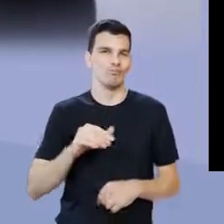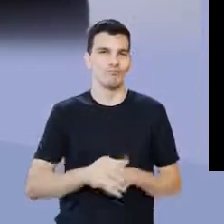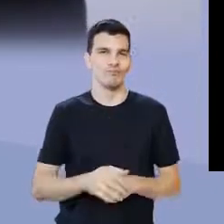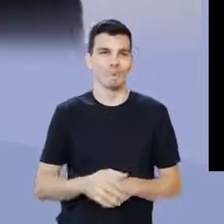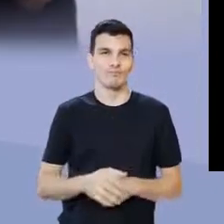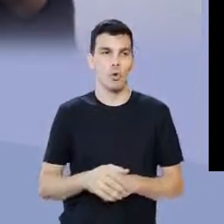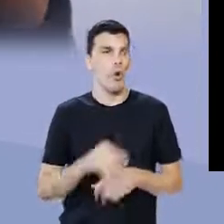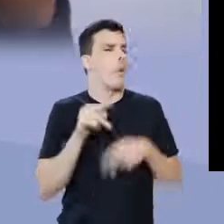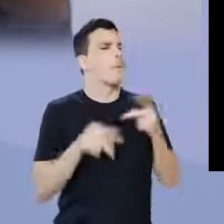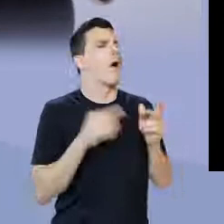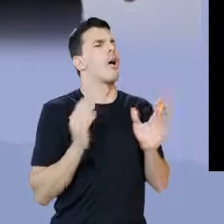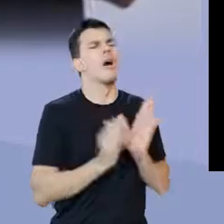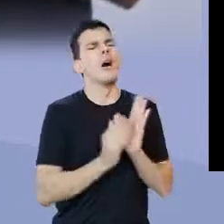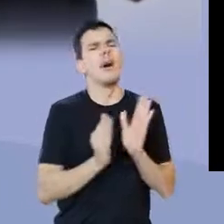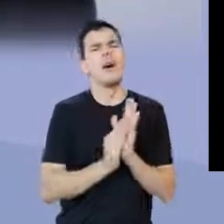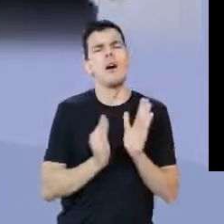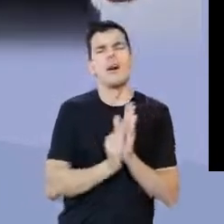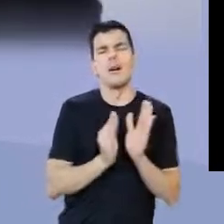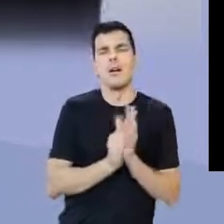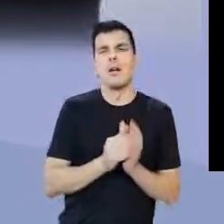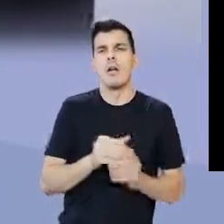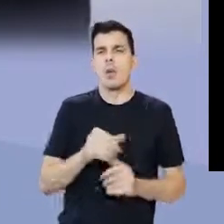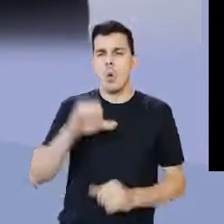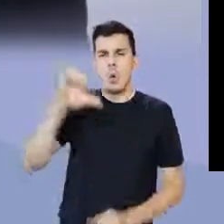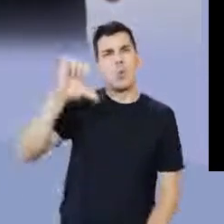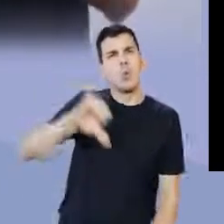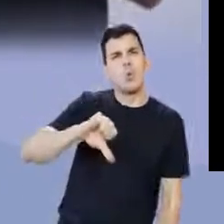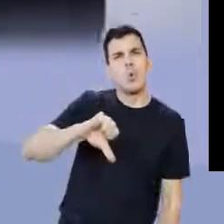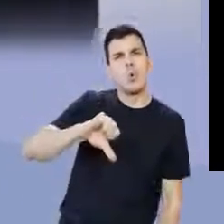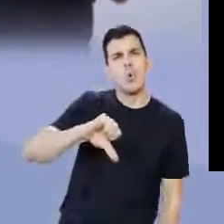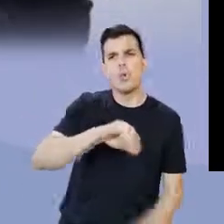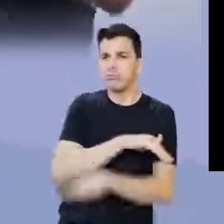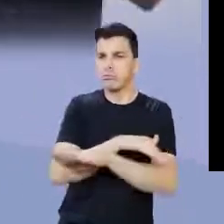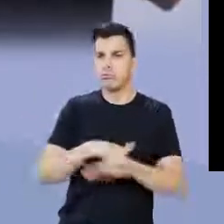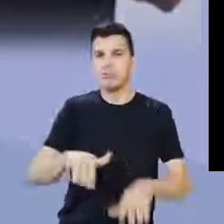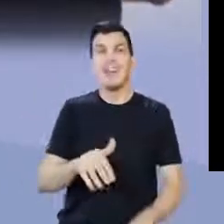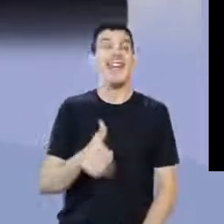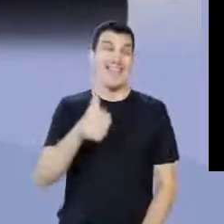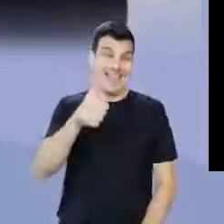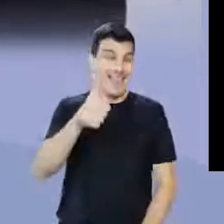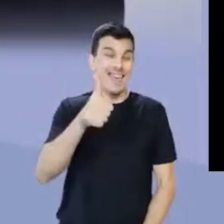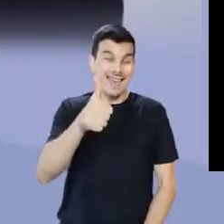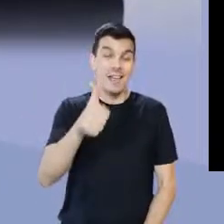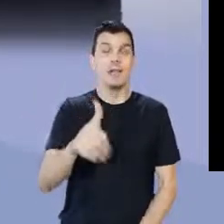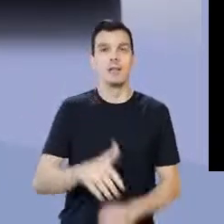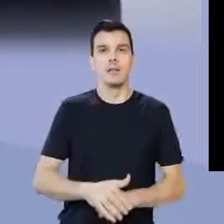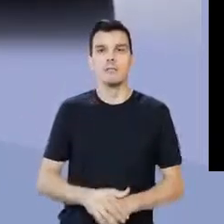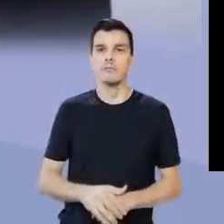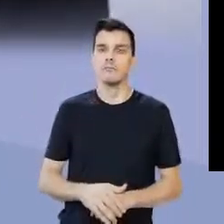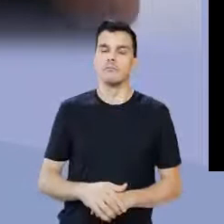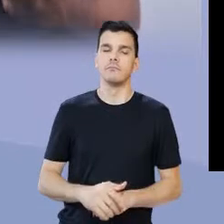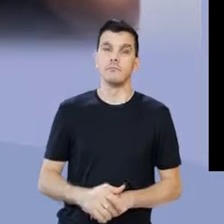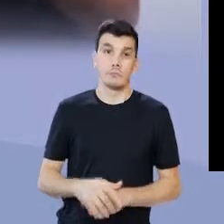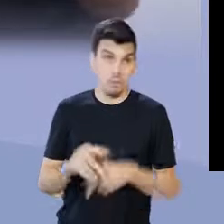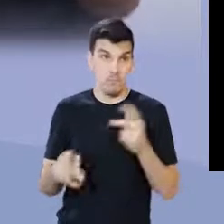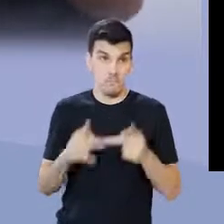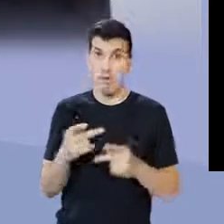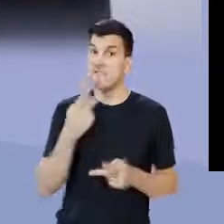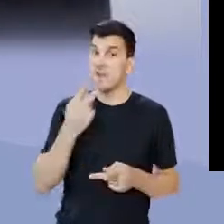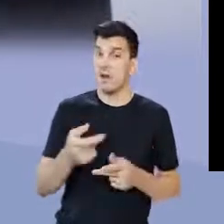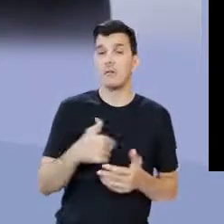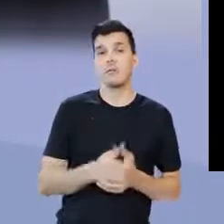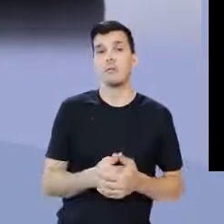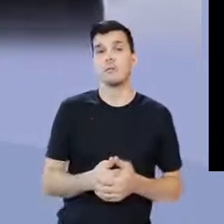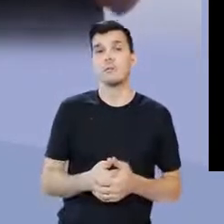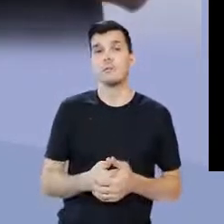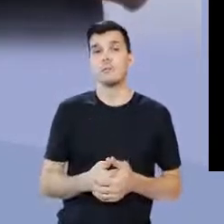povo aplaudia para votar, vaiava para não querer tal lei. É uma democracia direta. Então,